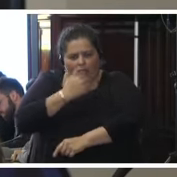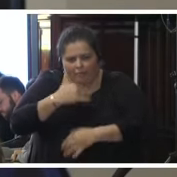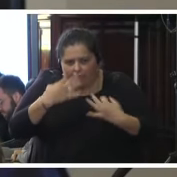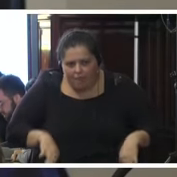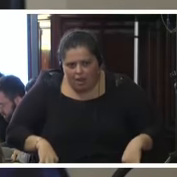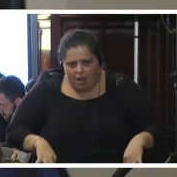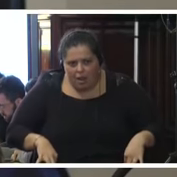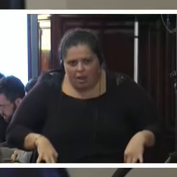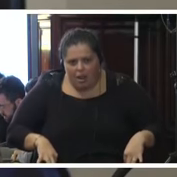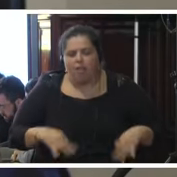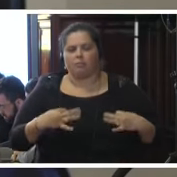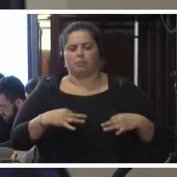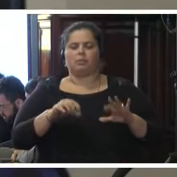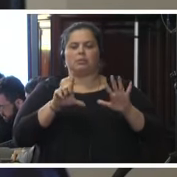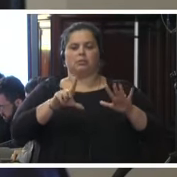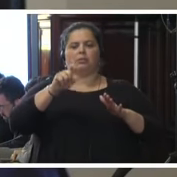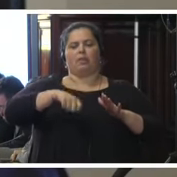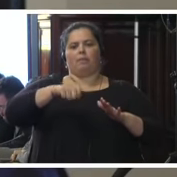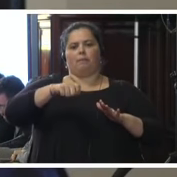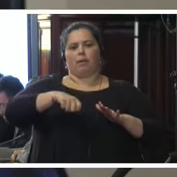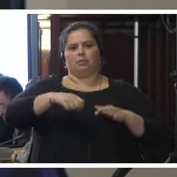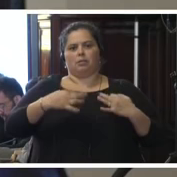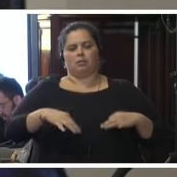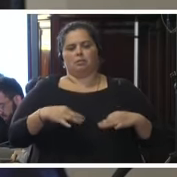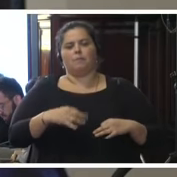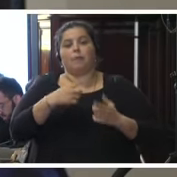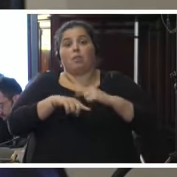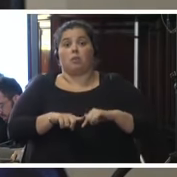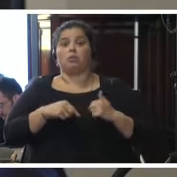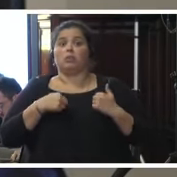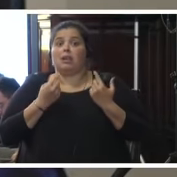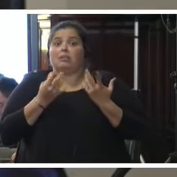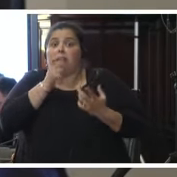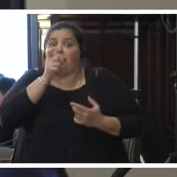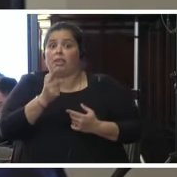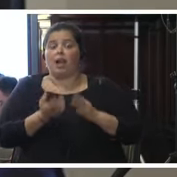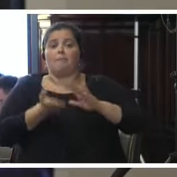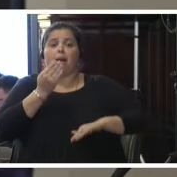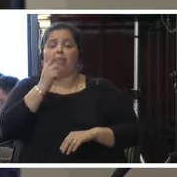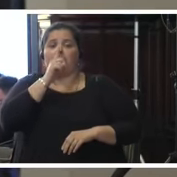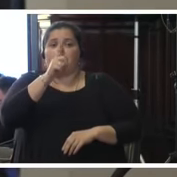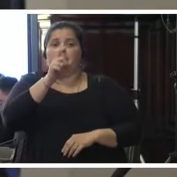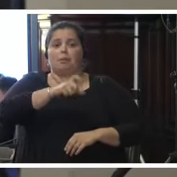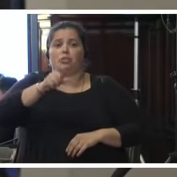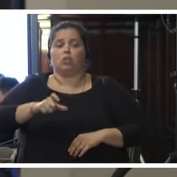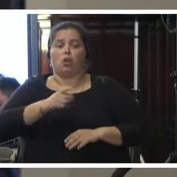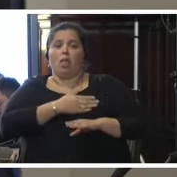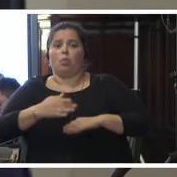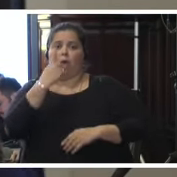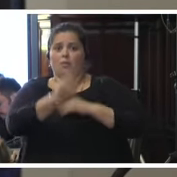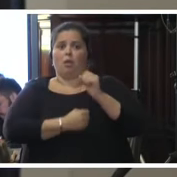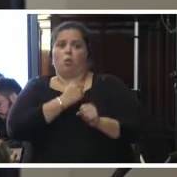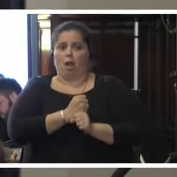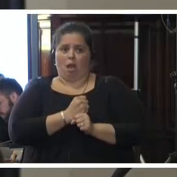7 meses. 7 meses. O que daria mais de 1.000 no ano, pessoas mortas. Estudei os